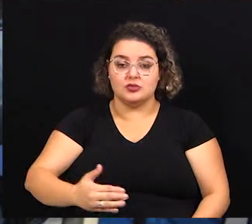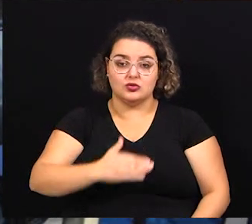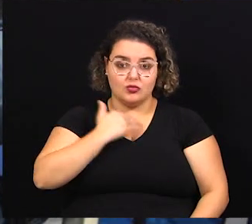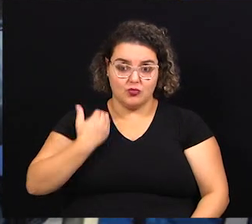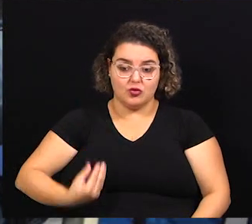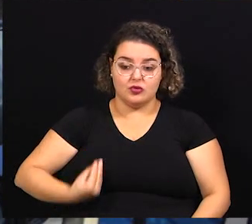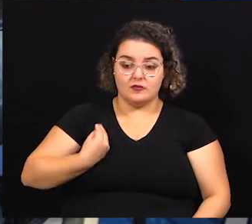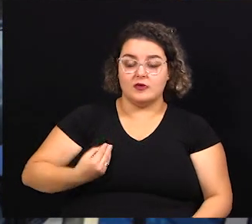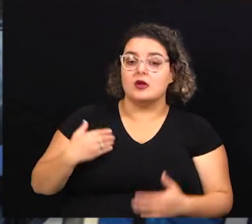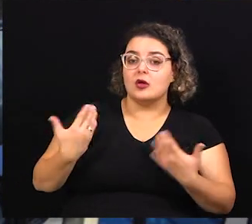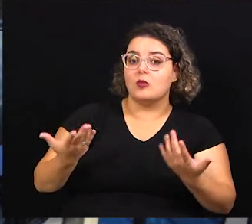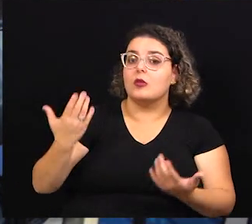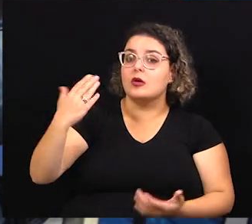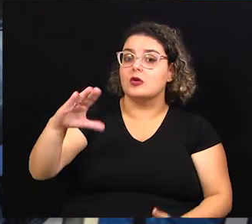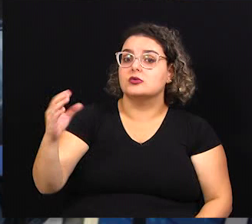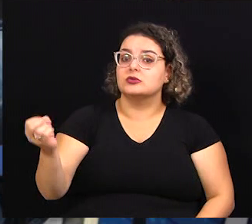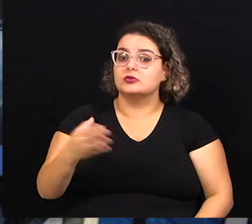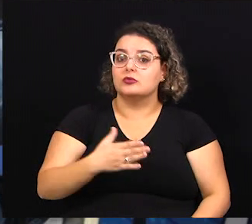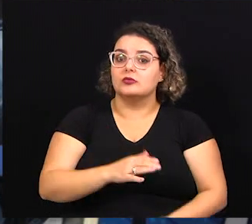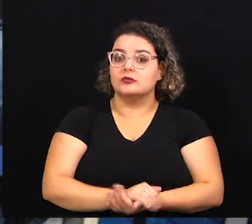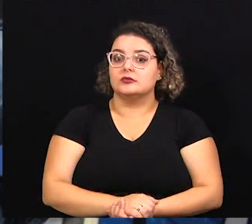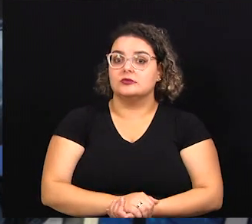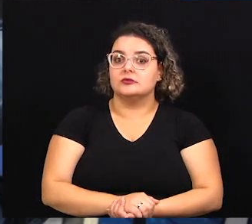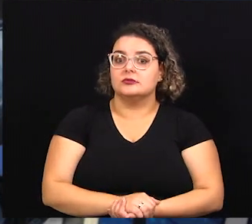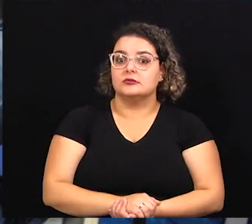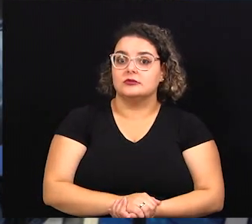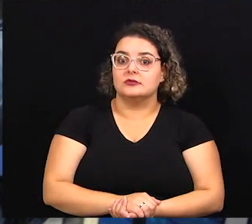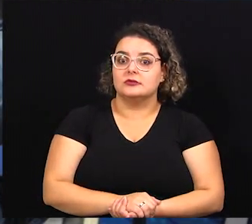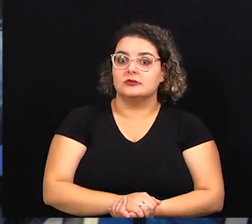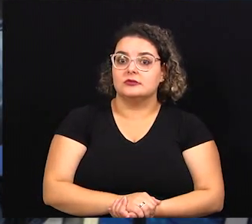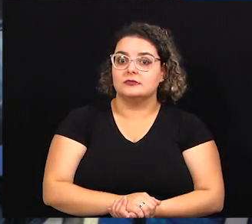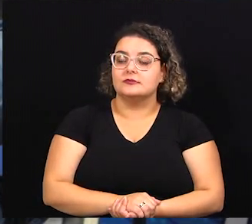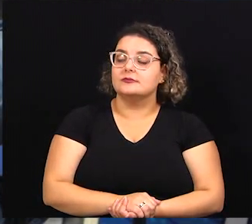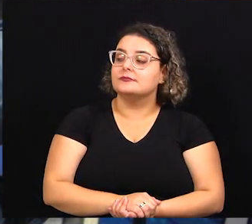um Morto-Vivo. Qual é o nome desse que você está lançando também?